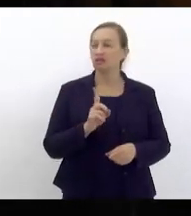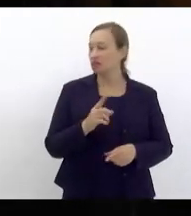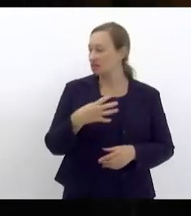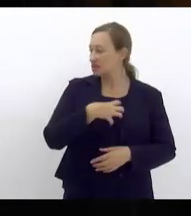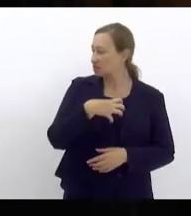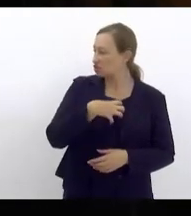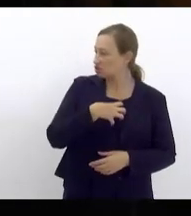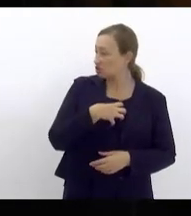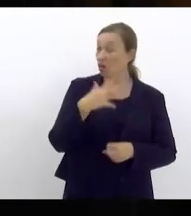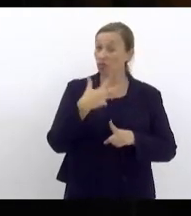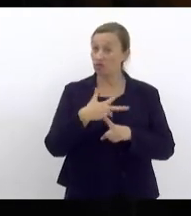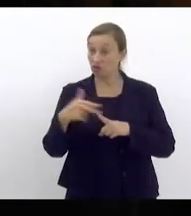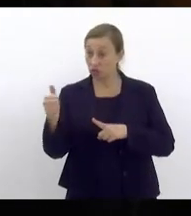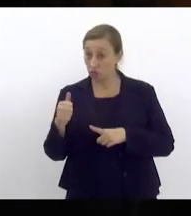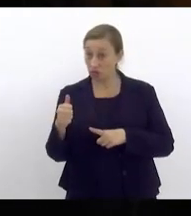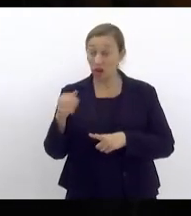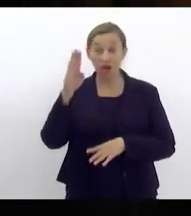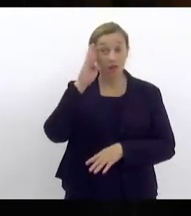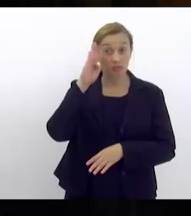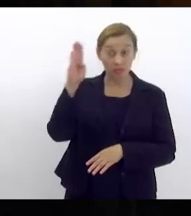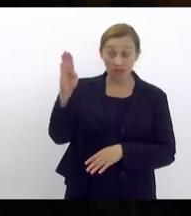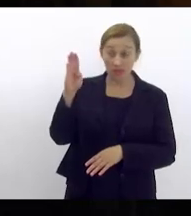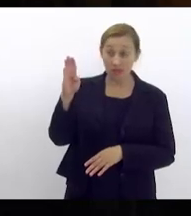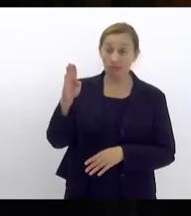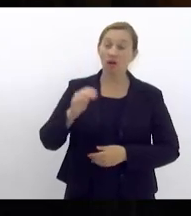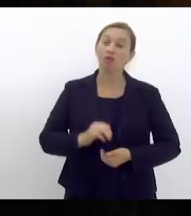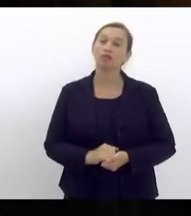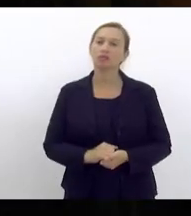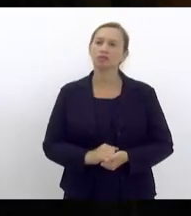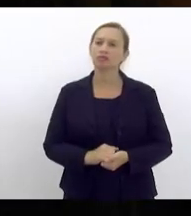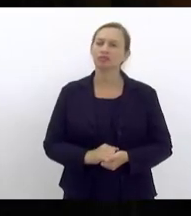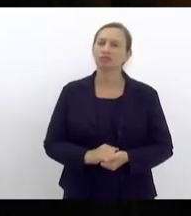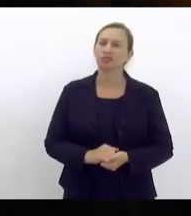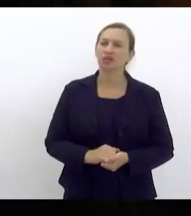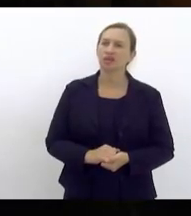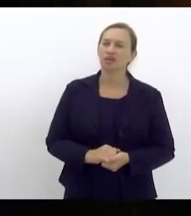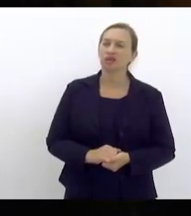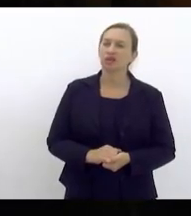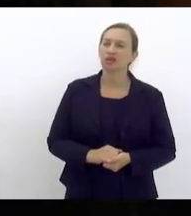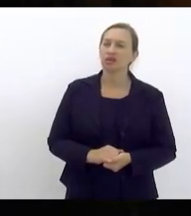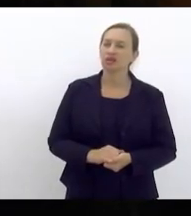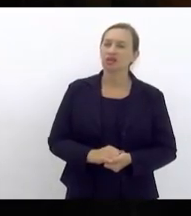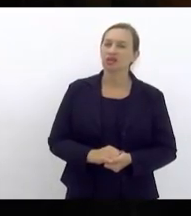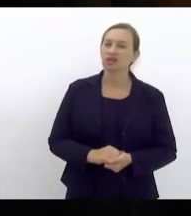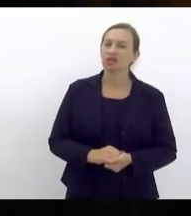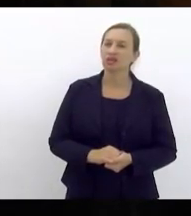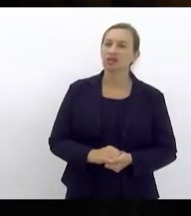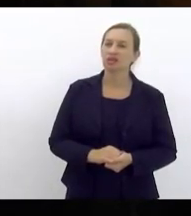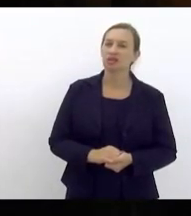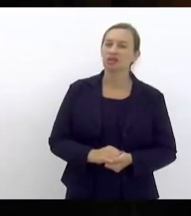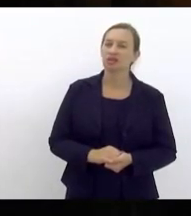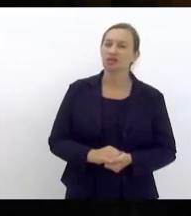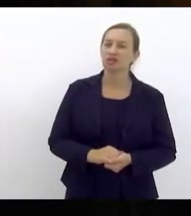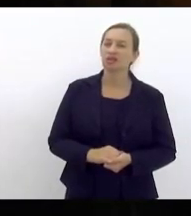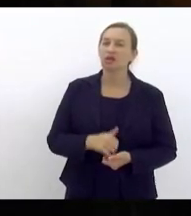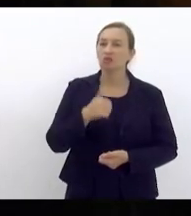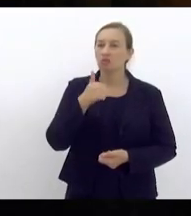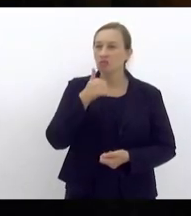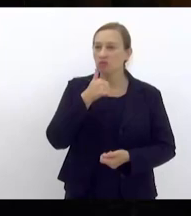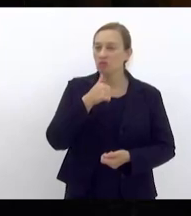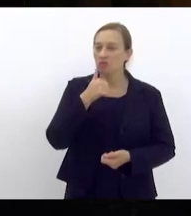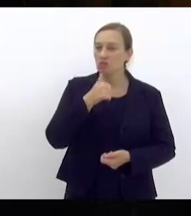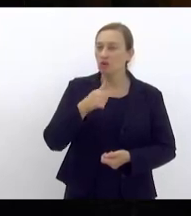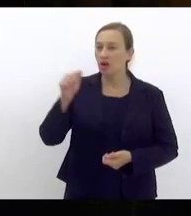é uma vitória Fundamental e aqui deixar um abraço a nossa bancada de mulheres no Congresso Nacional